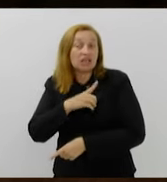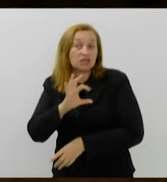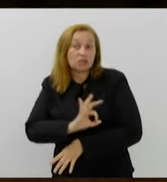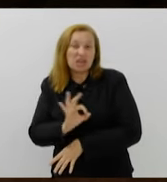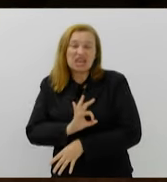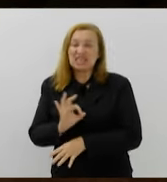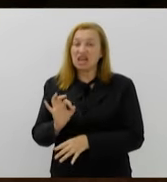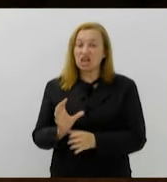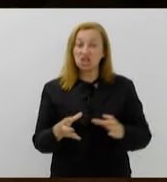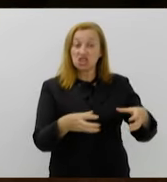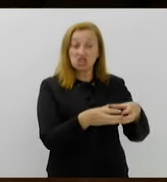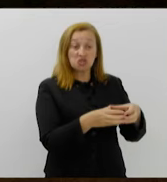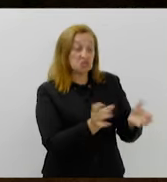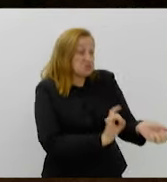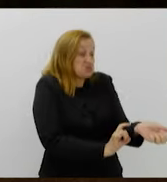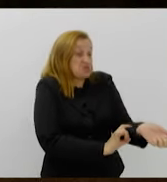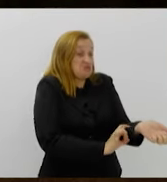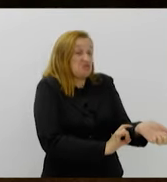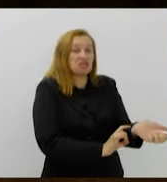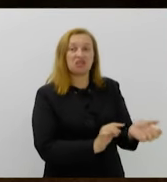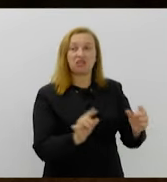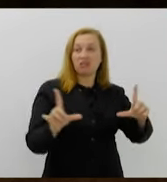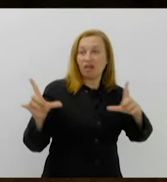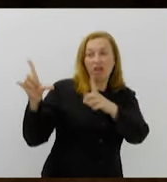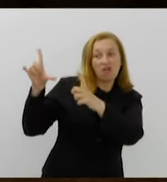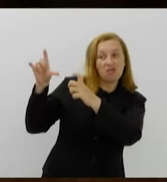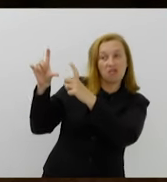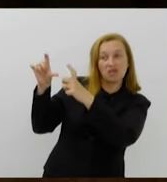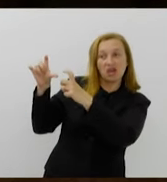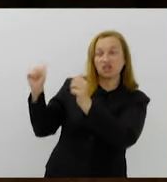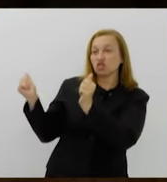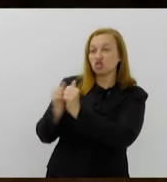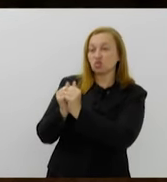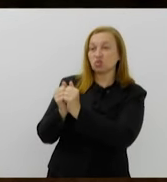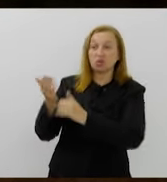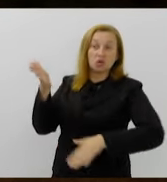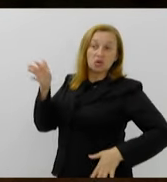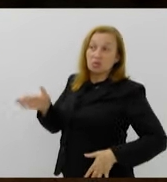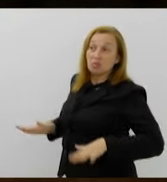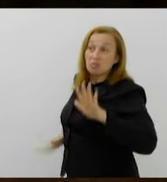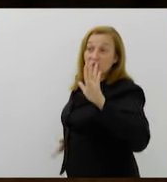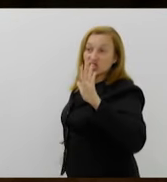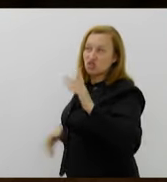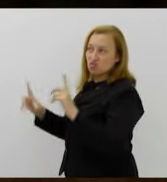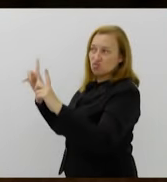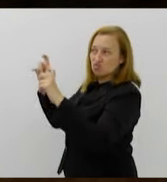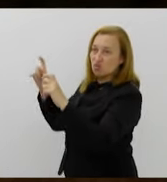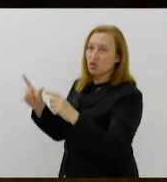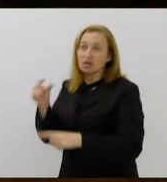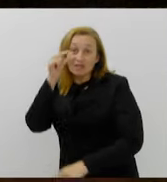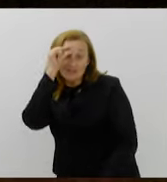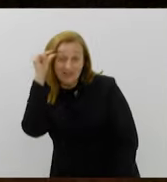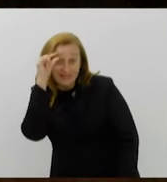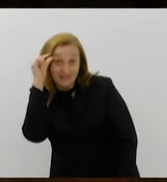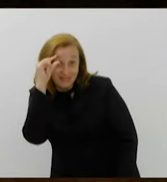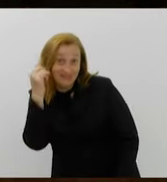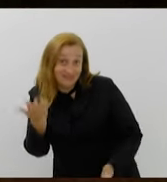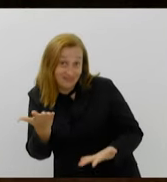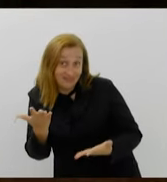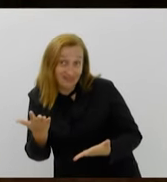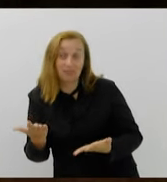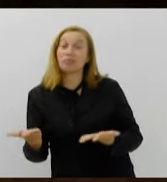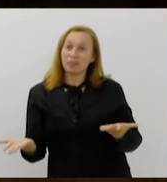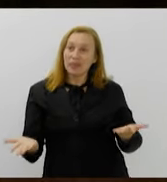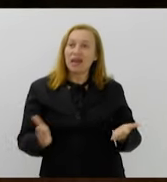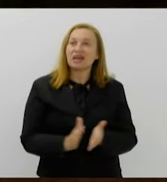nervosinho gosta de ser fotografado ao lado de bandido aja Vista Senor Marcelo freixo aliado de primeira